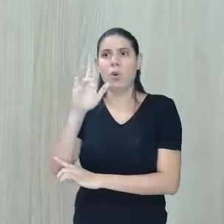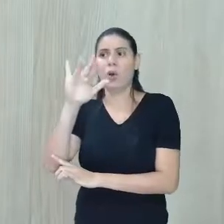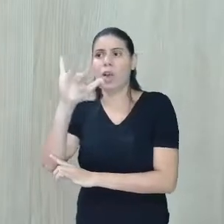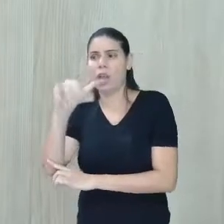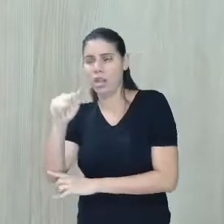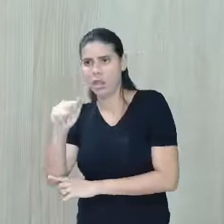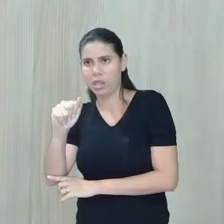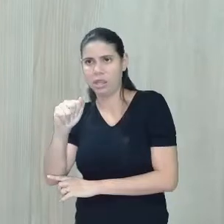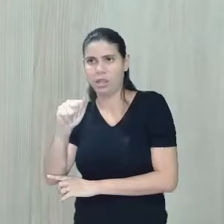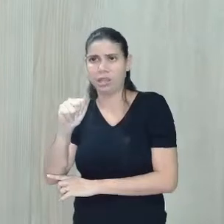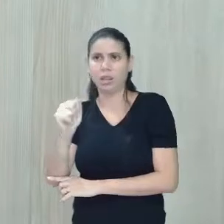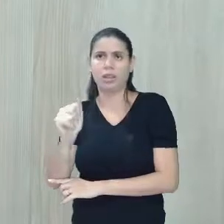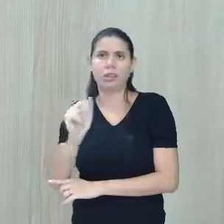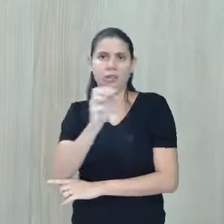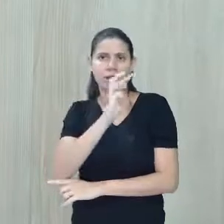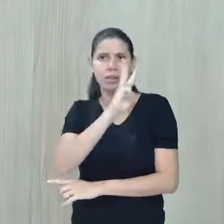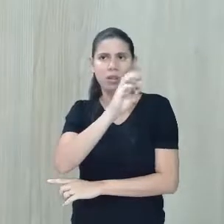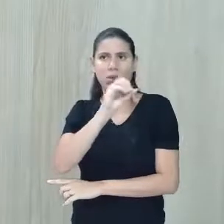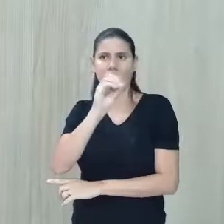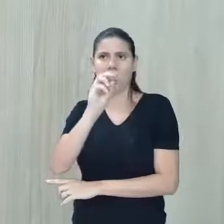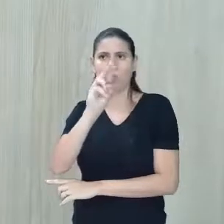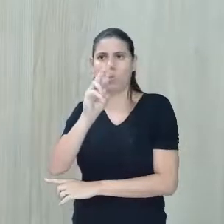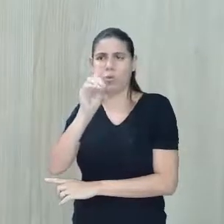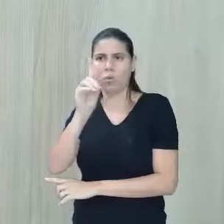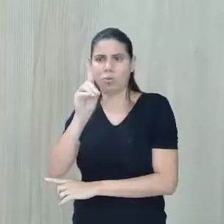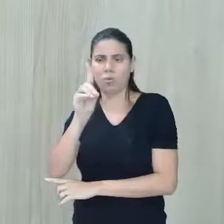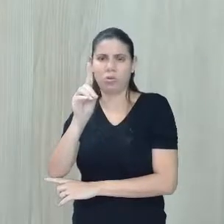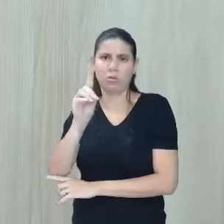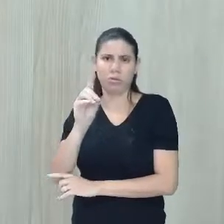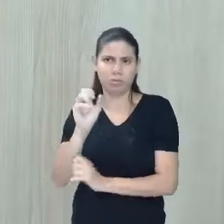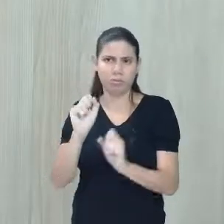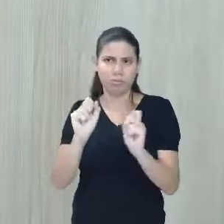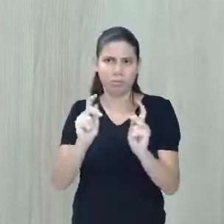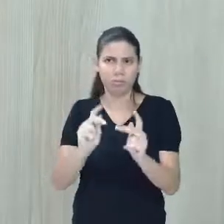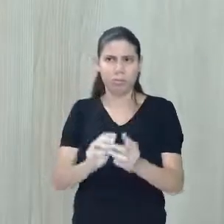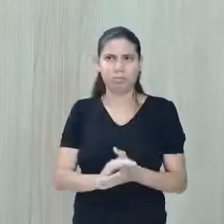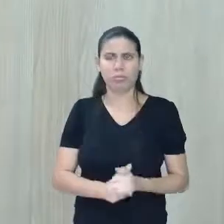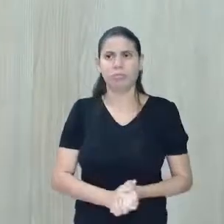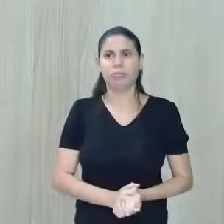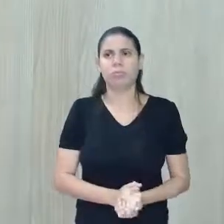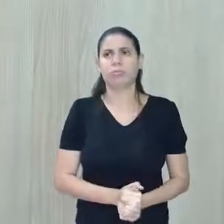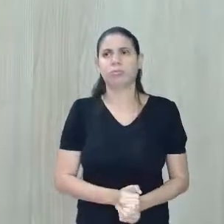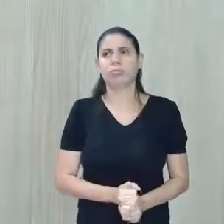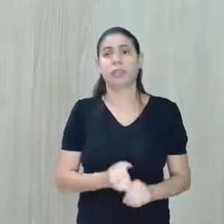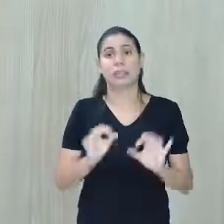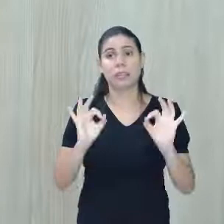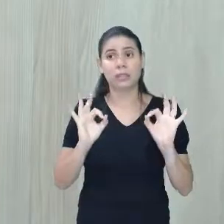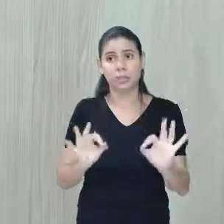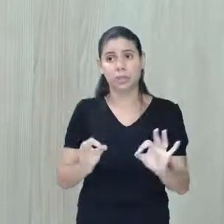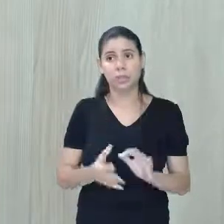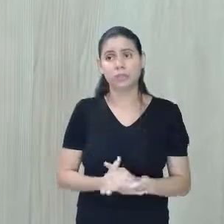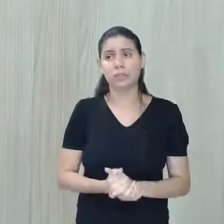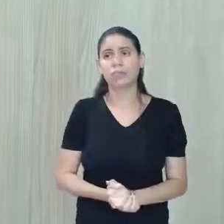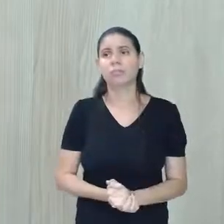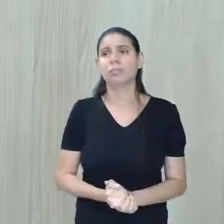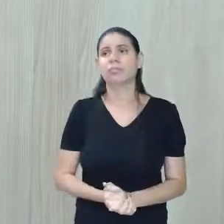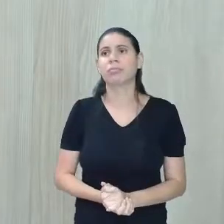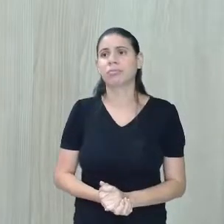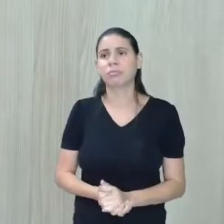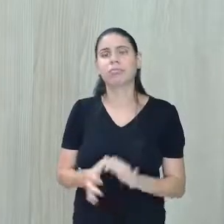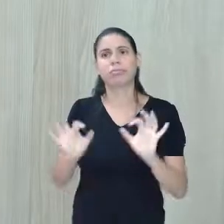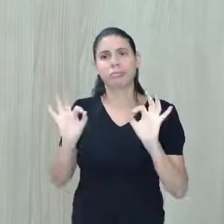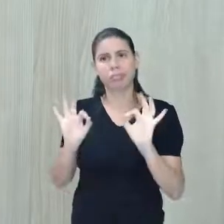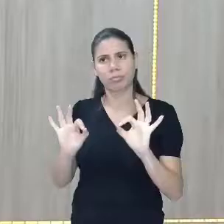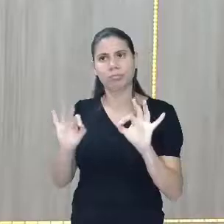né? Would you, alguma coisa. I would you isso, ou então would you, alguma coisa, certo? Exatamente. Então veja